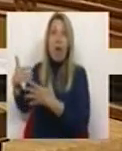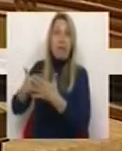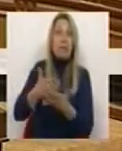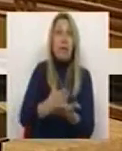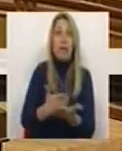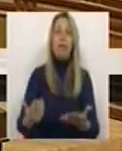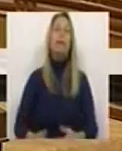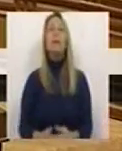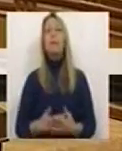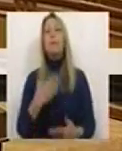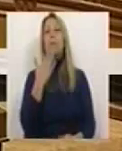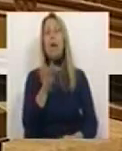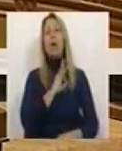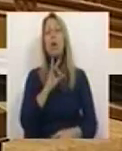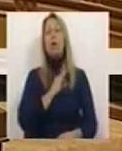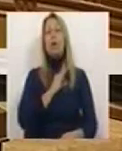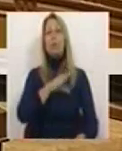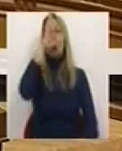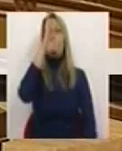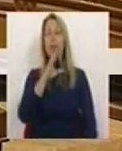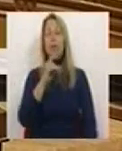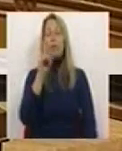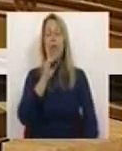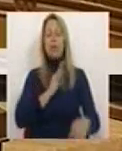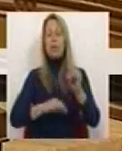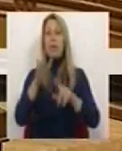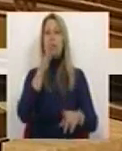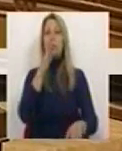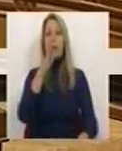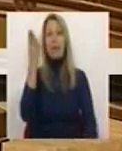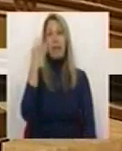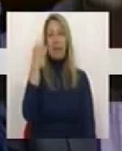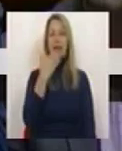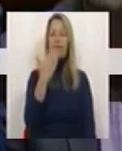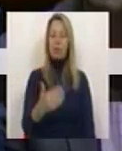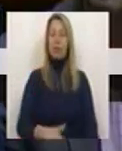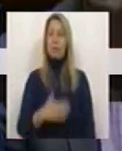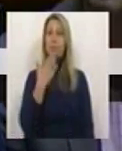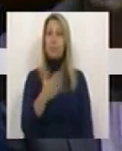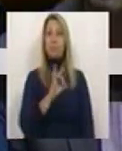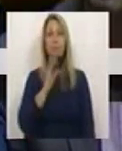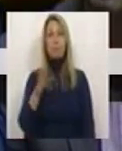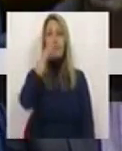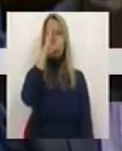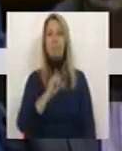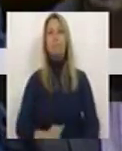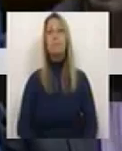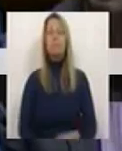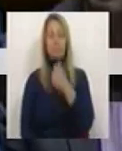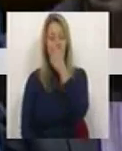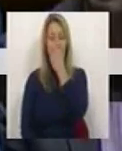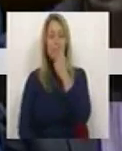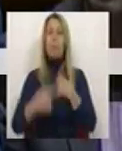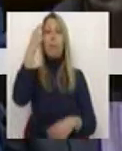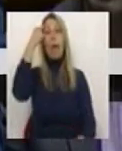Obrigado, Sr. Primeiro-Ministro. Tem a palavra a Sra. Deputada Catarina Martins, faz favor. Muito obrigada, Sr. Primeiro-Ministro.